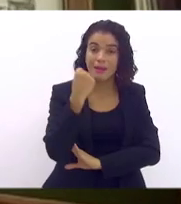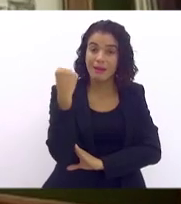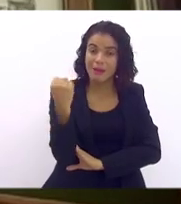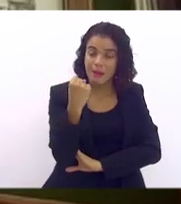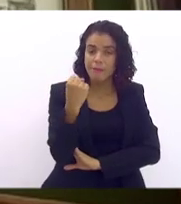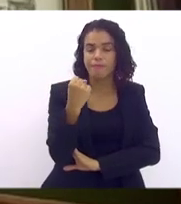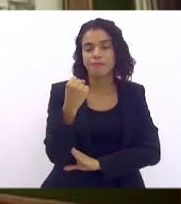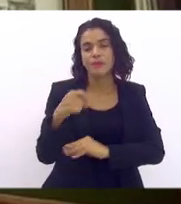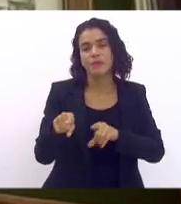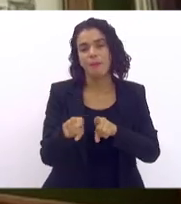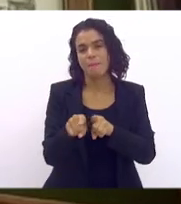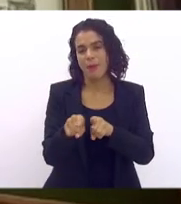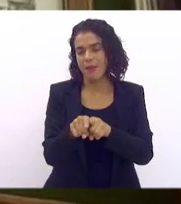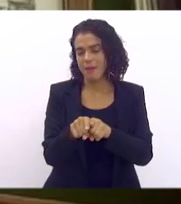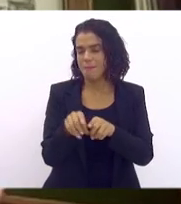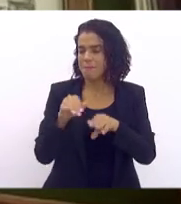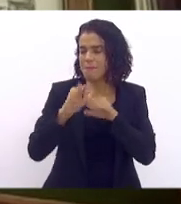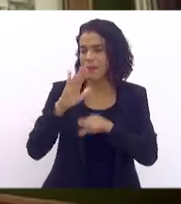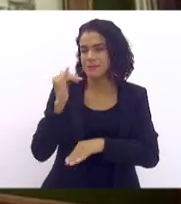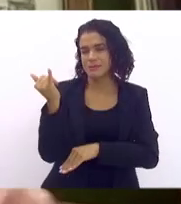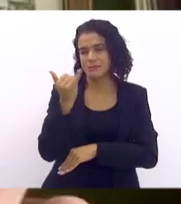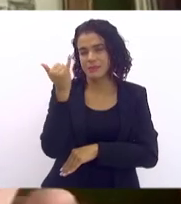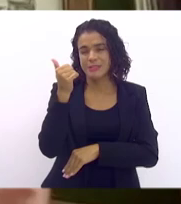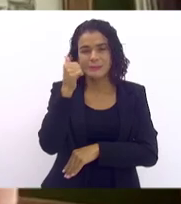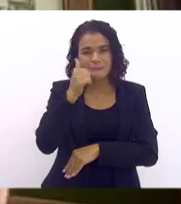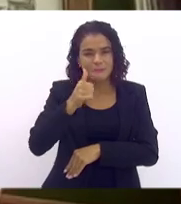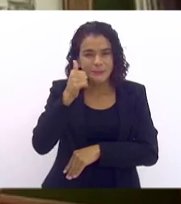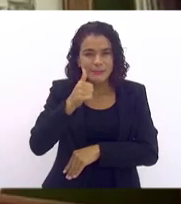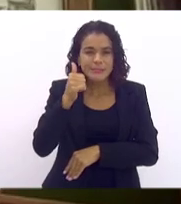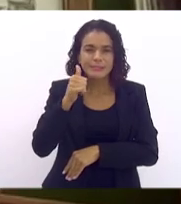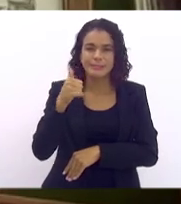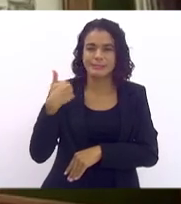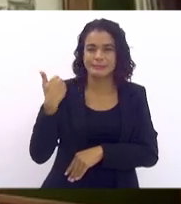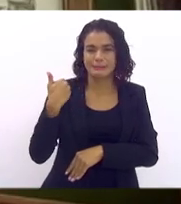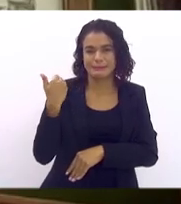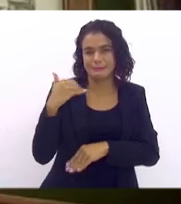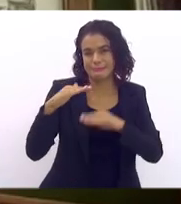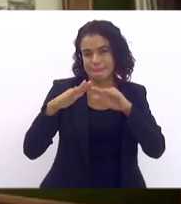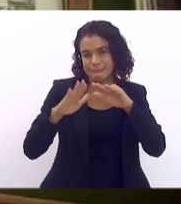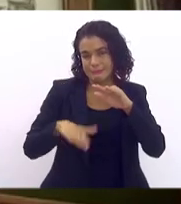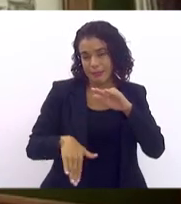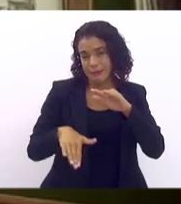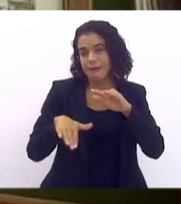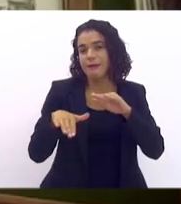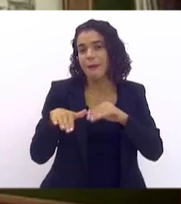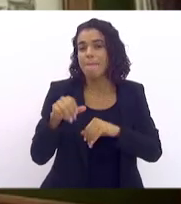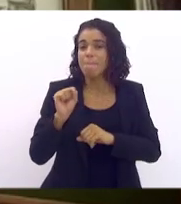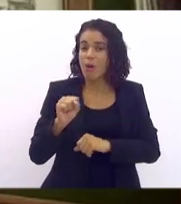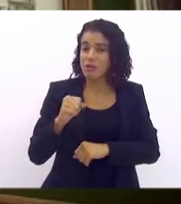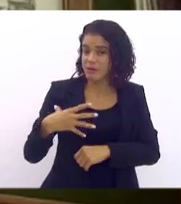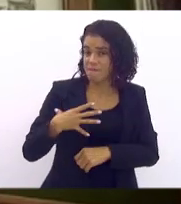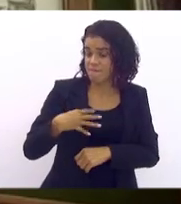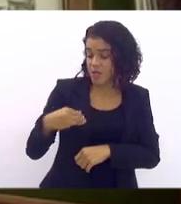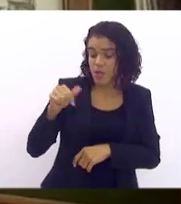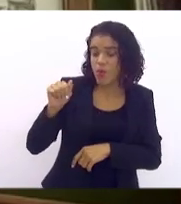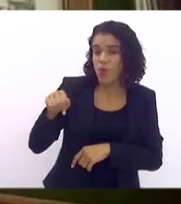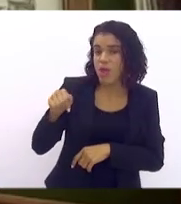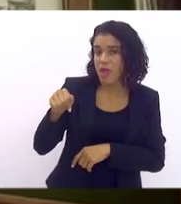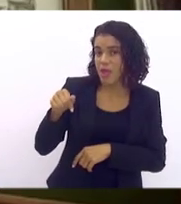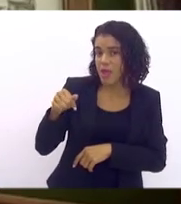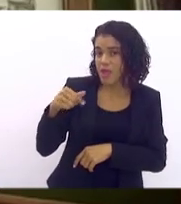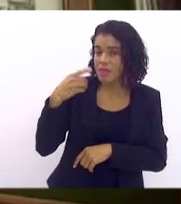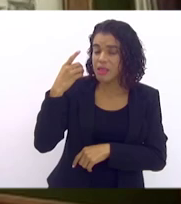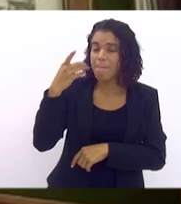coisa que é mais importante, essas meninas que estão sofrendo, elas podem ser filhas de deputados, netas